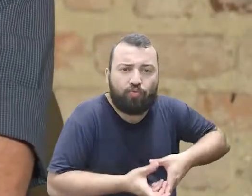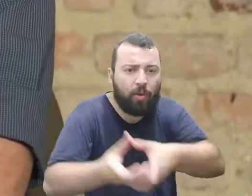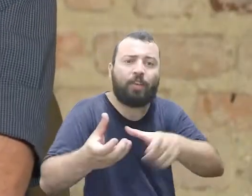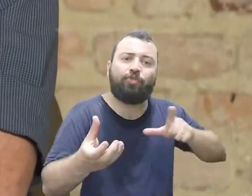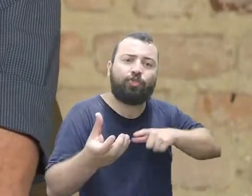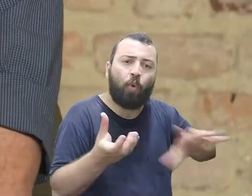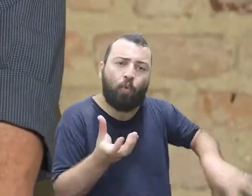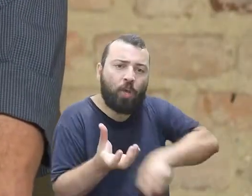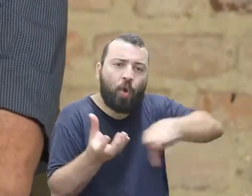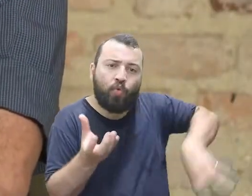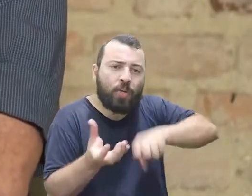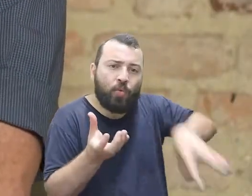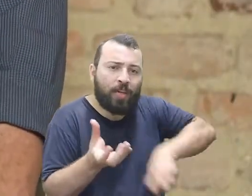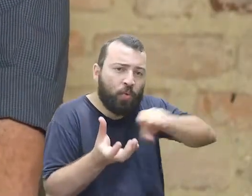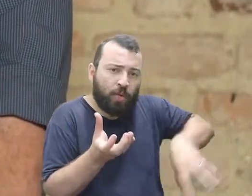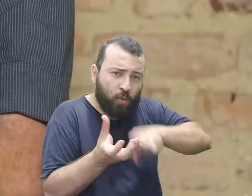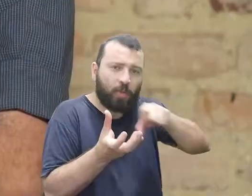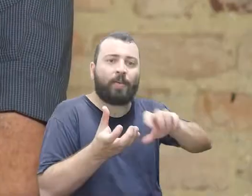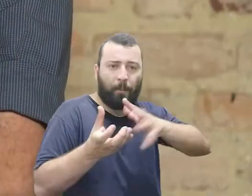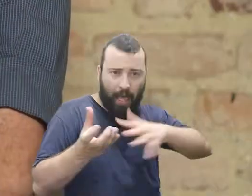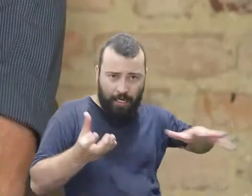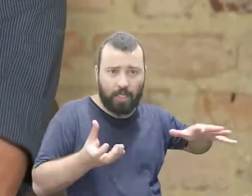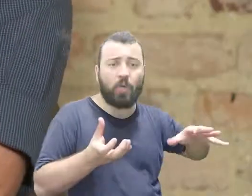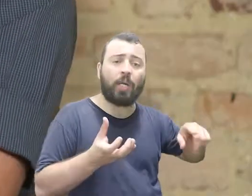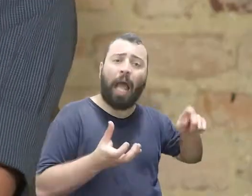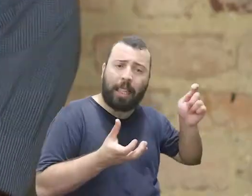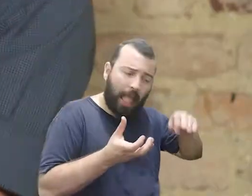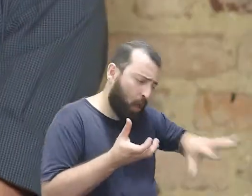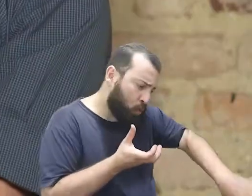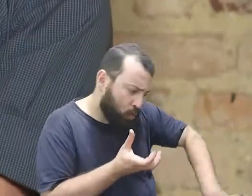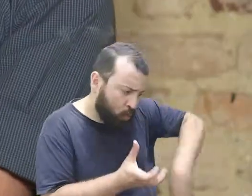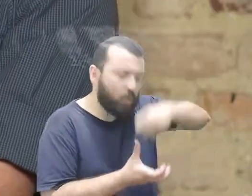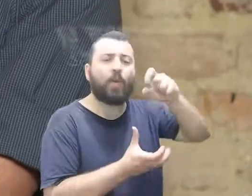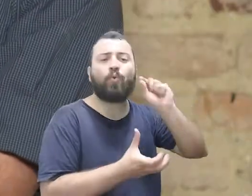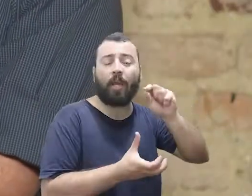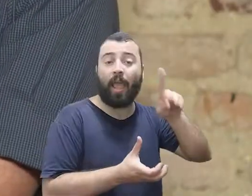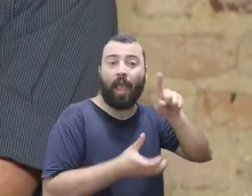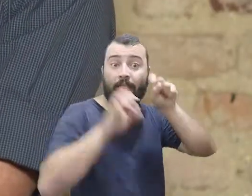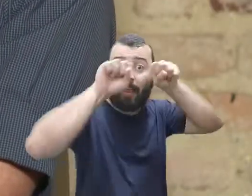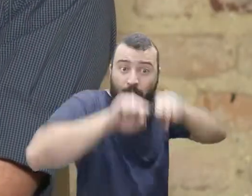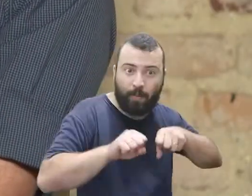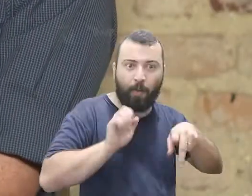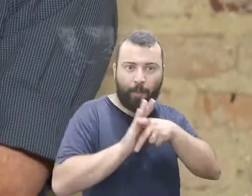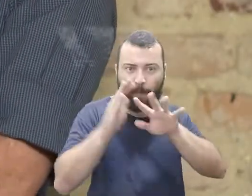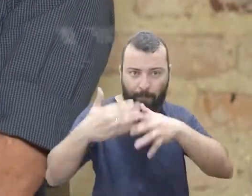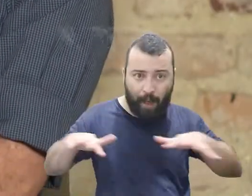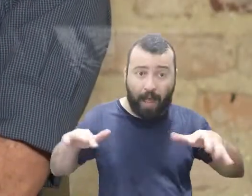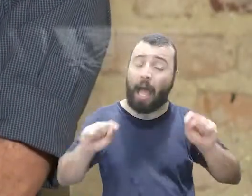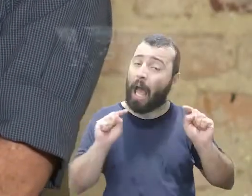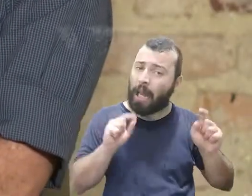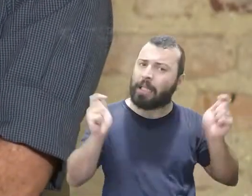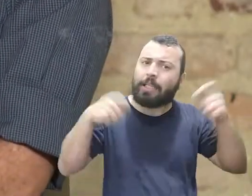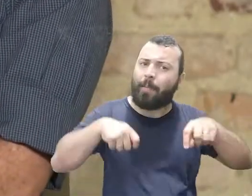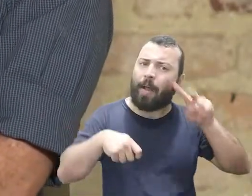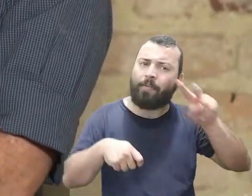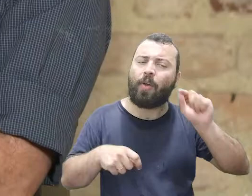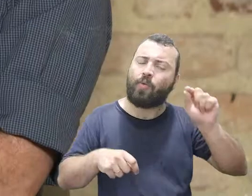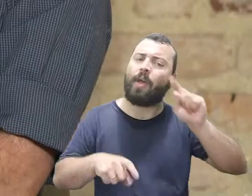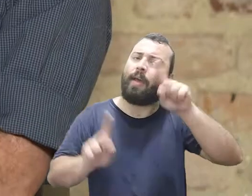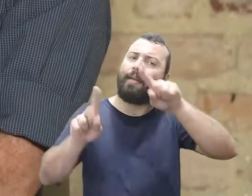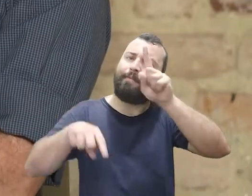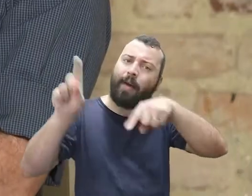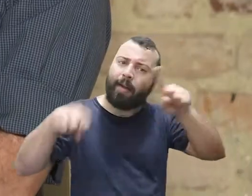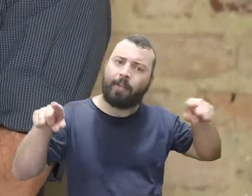que é cravada no substrato marinho, e assim a gente tira o que nós chamamos de testemunho marinho, e ali nós podemos ver